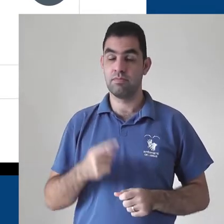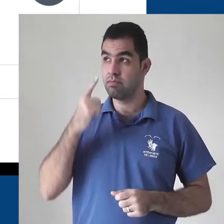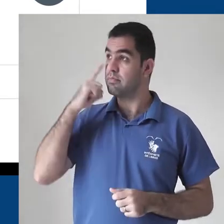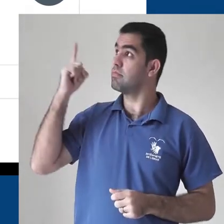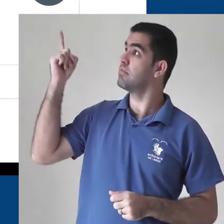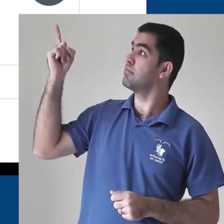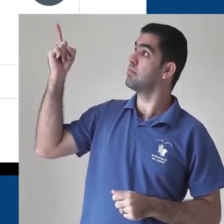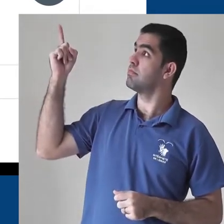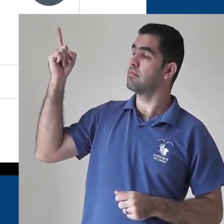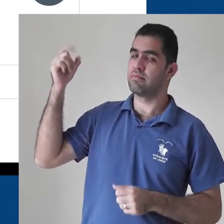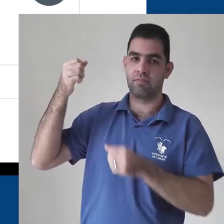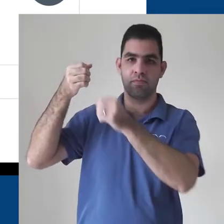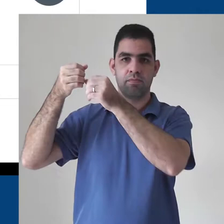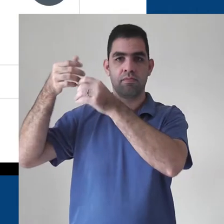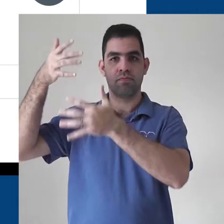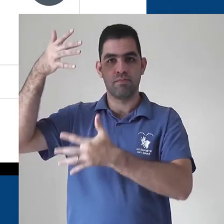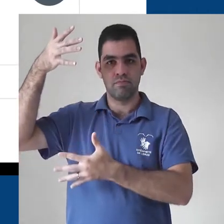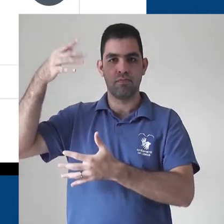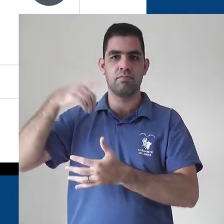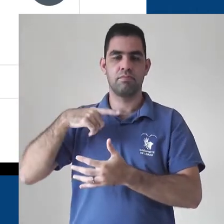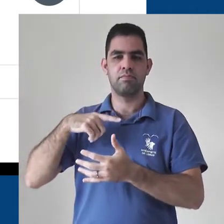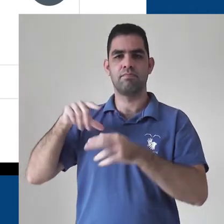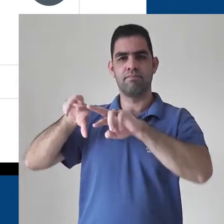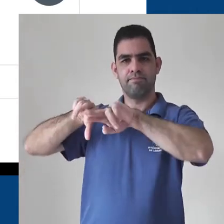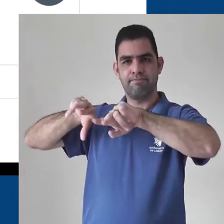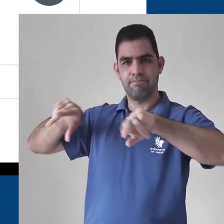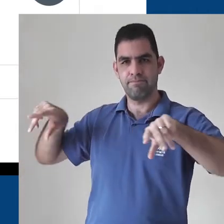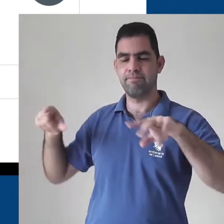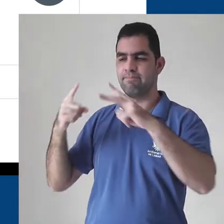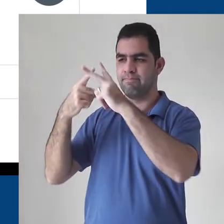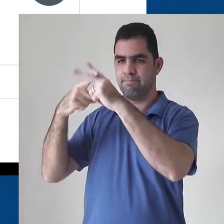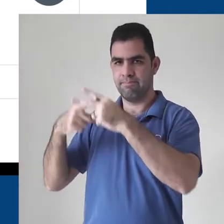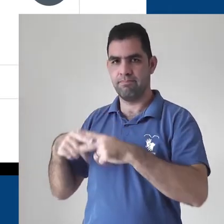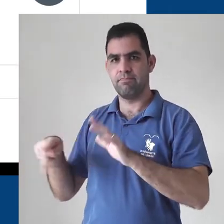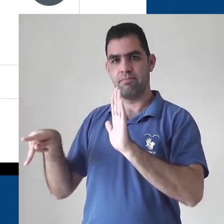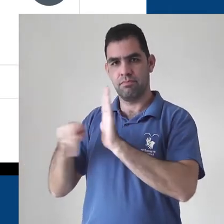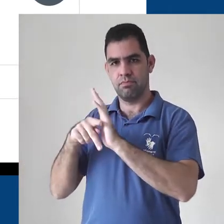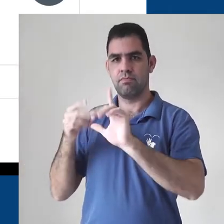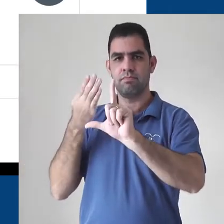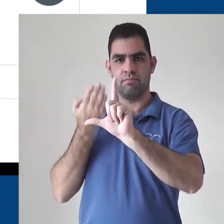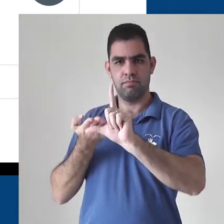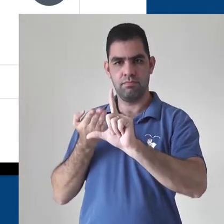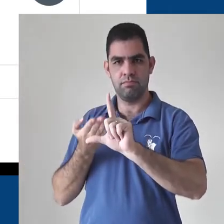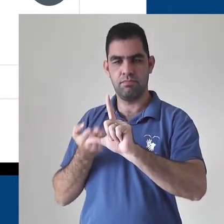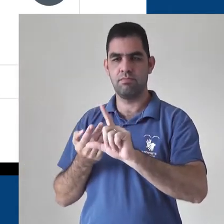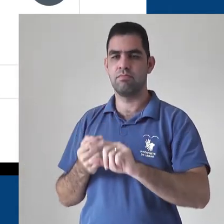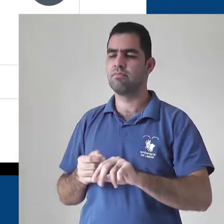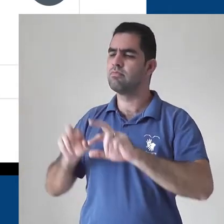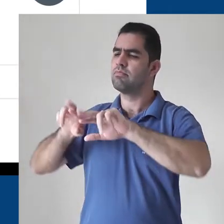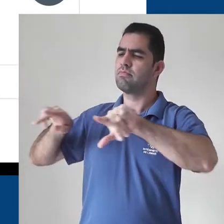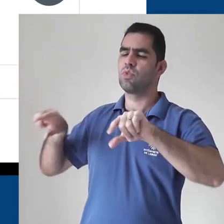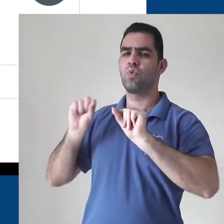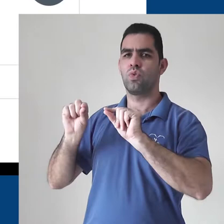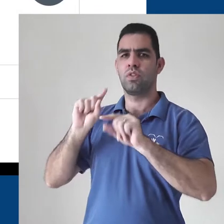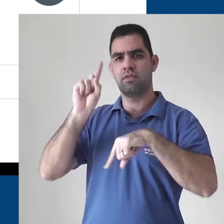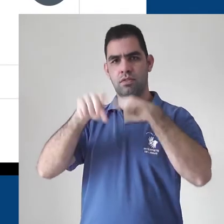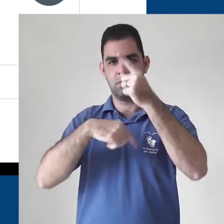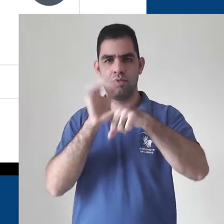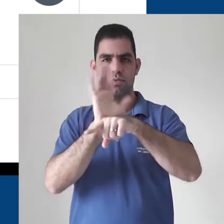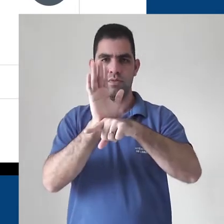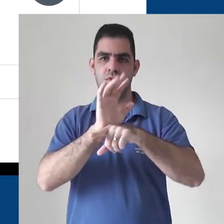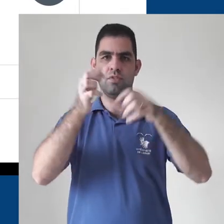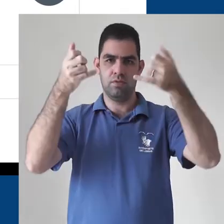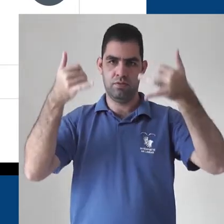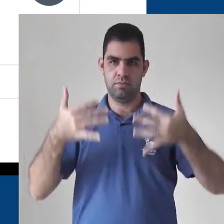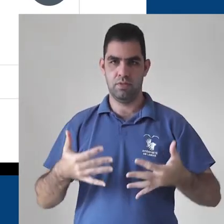podemos abrir o menu sanduíche e ter acesso a algumas funcionalidades e configurações da plataforma em outros vídeos iremos abordar as